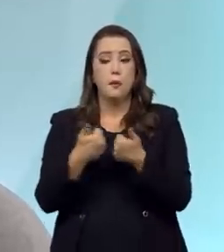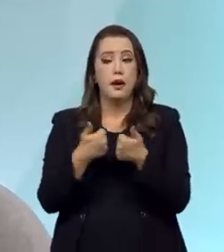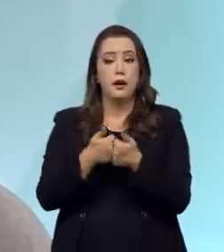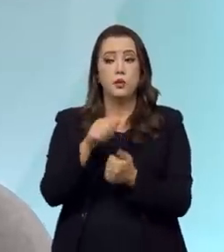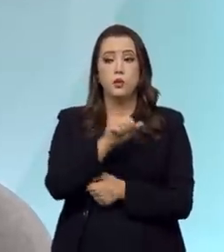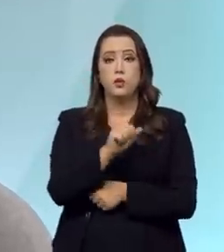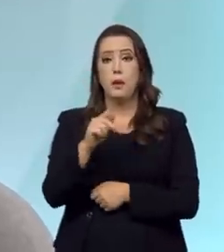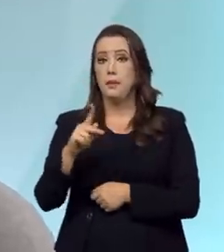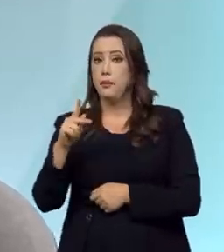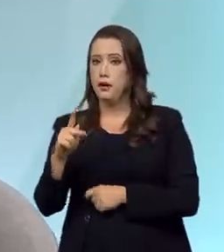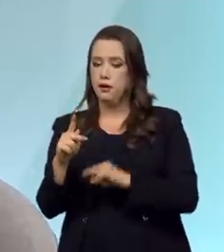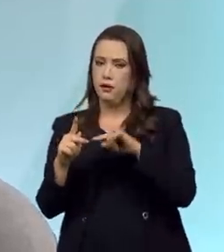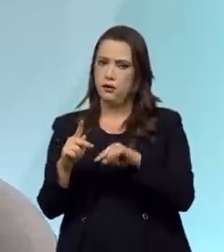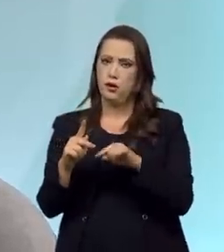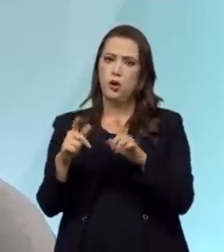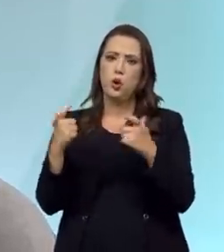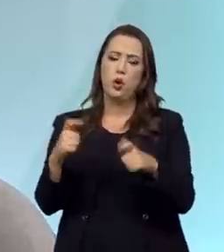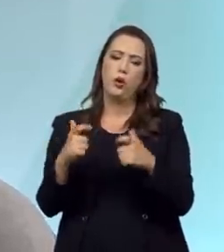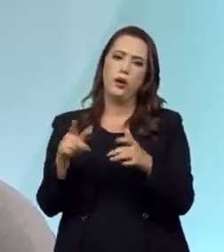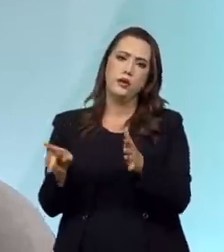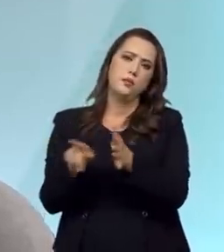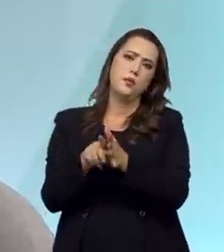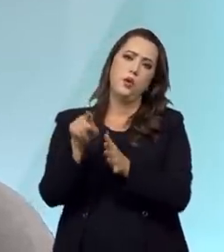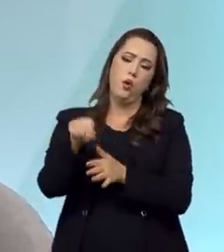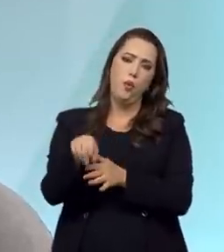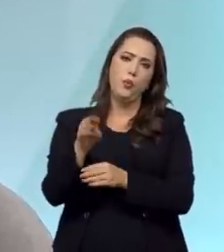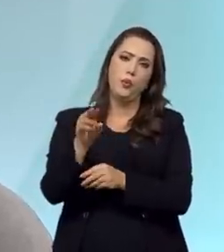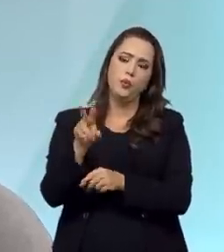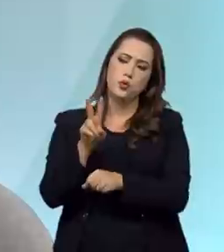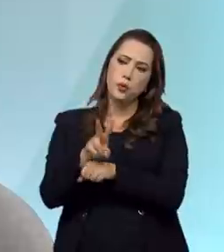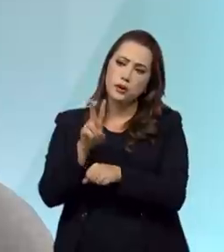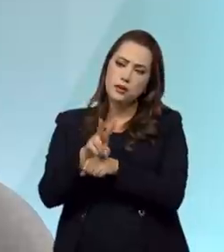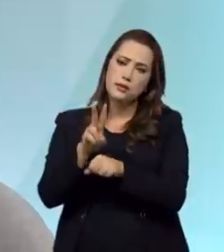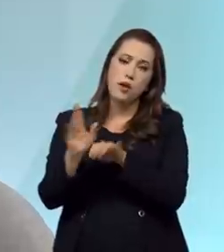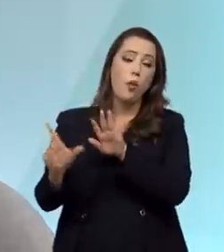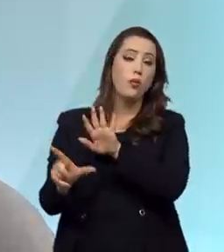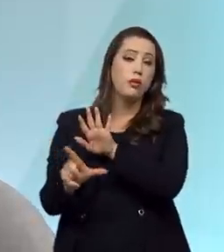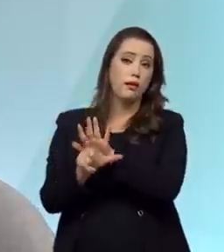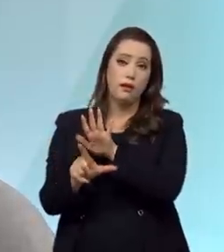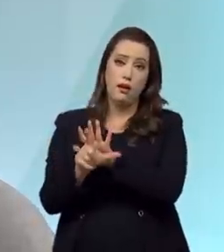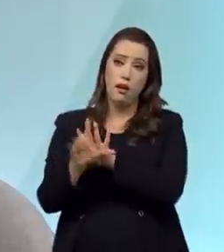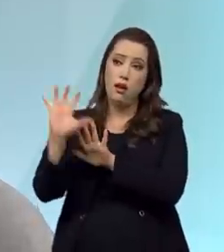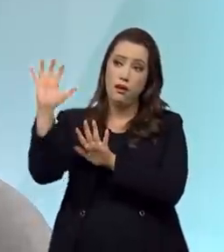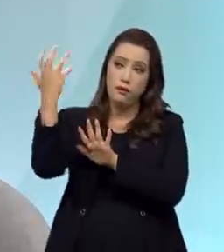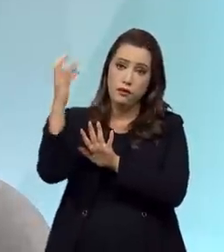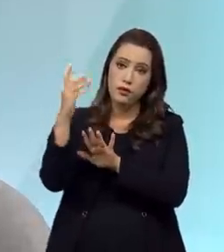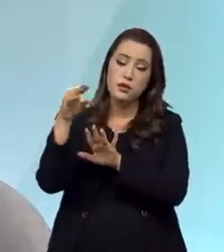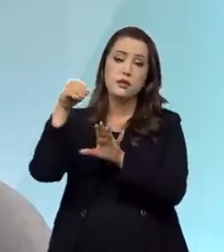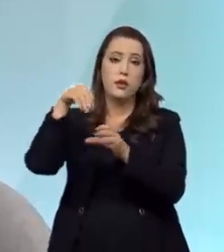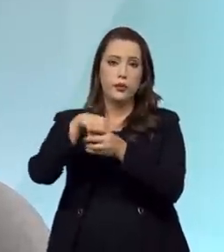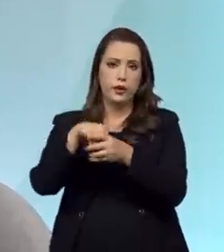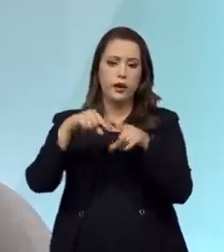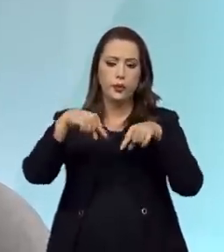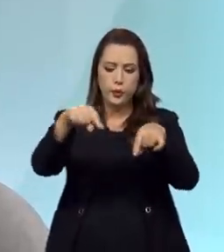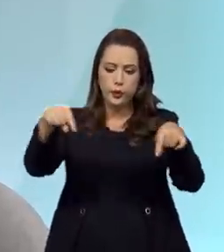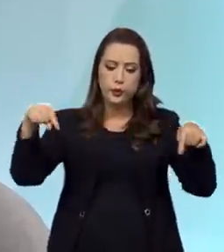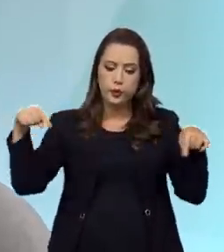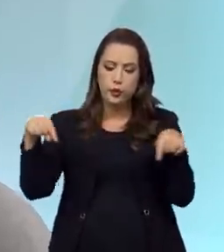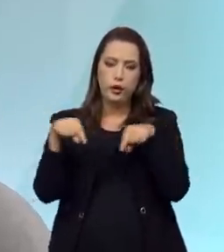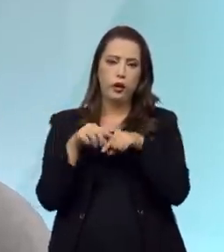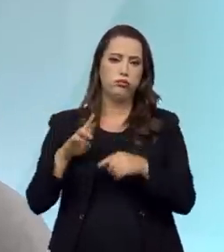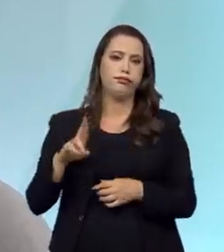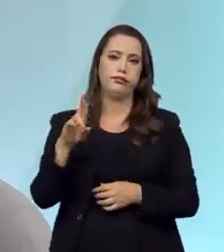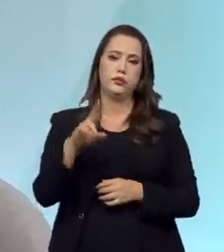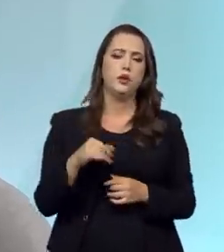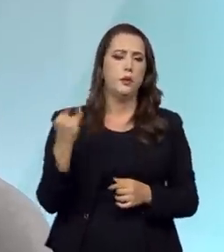área de proteção permanente e reserva legal dentro das propriedades então é bastante importante você tem uma lei e você ter problemas